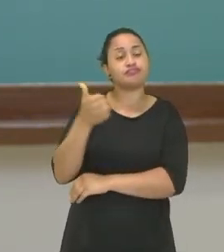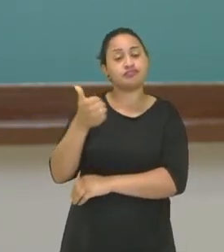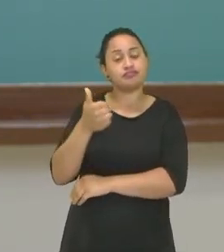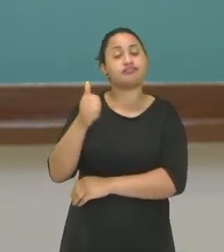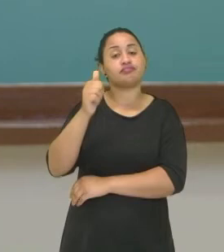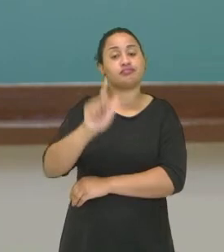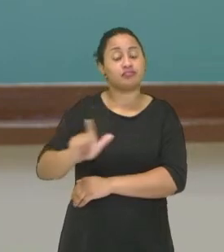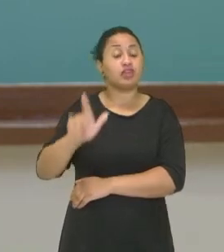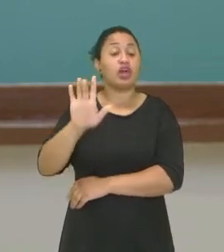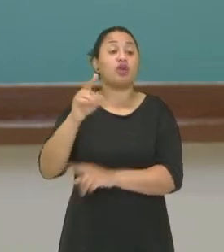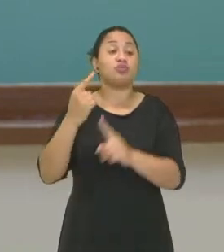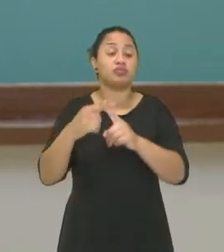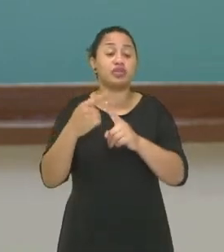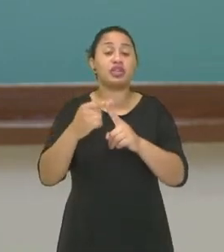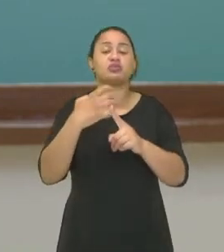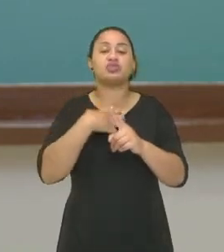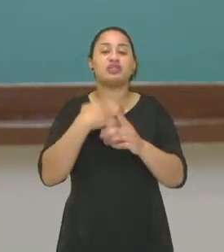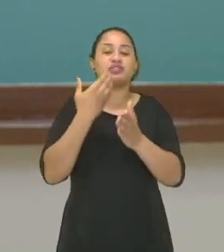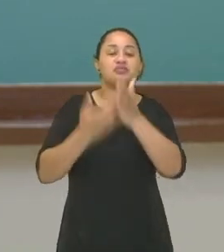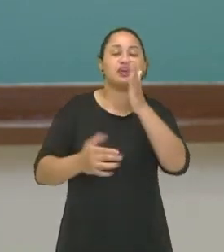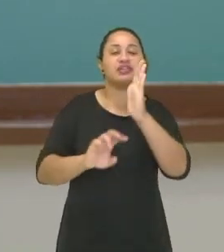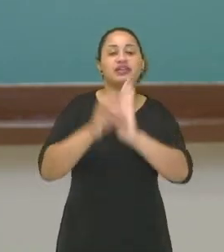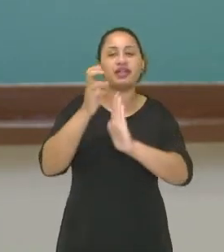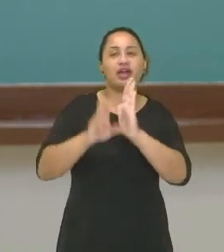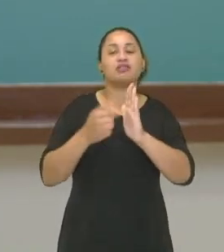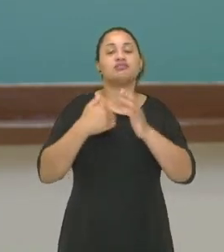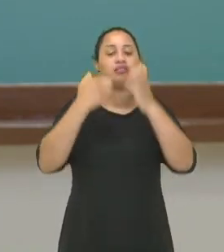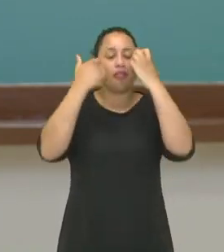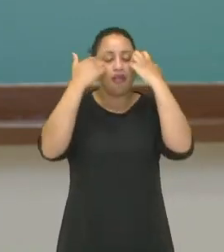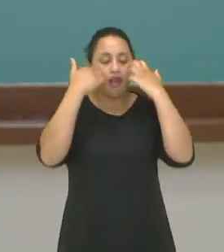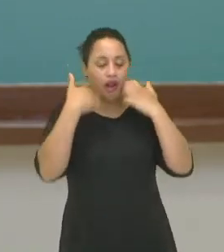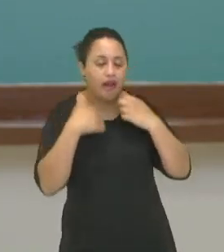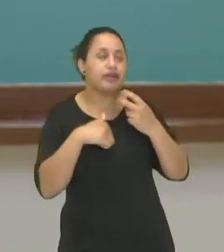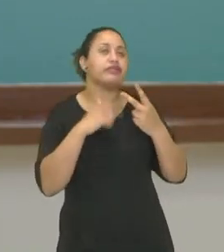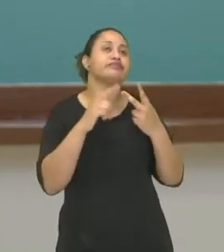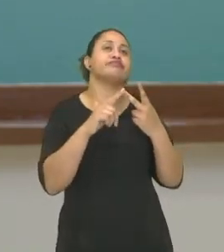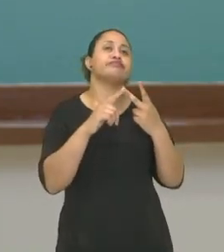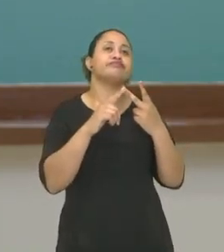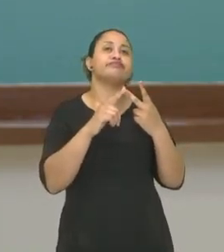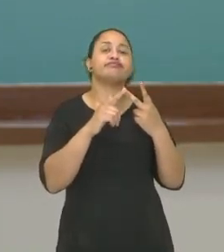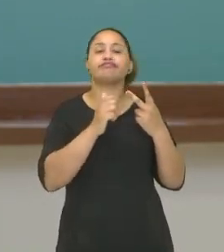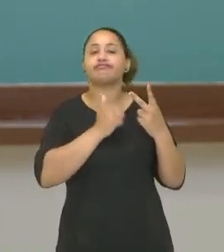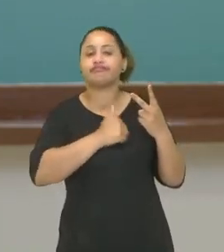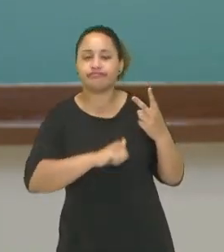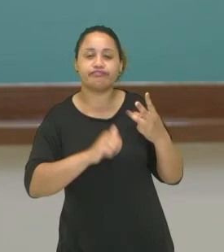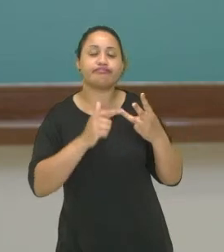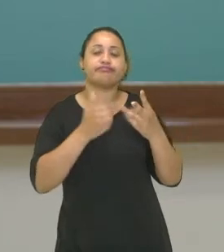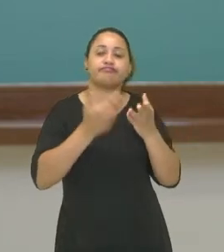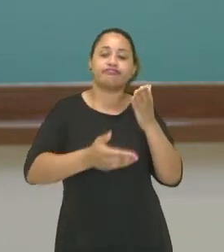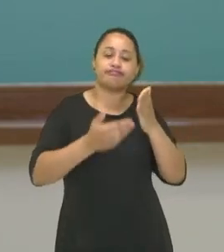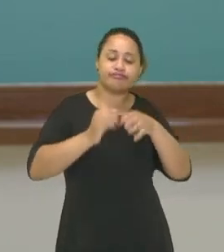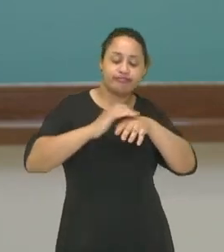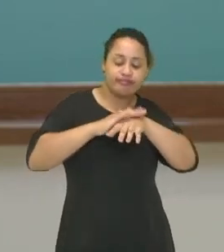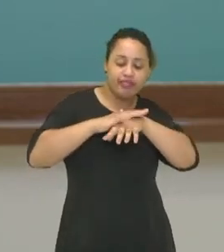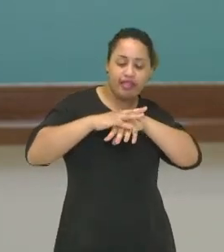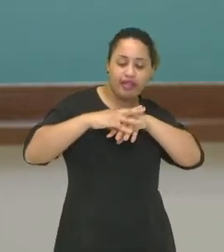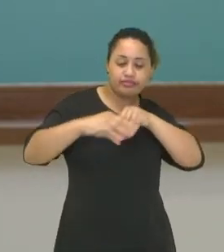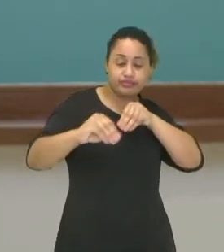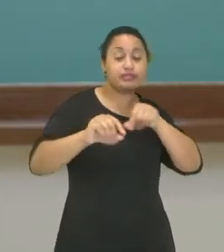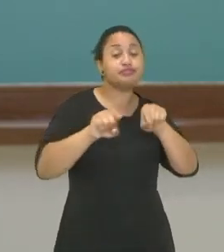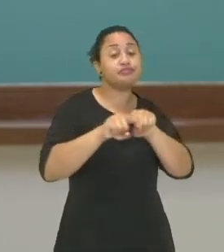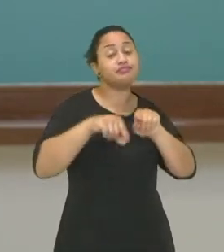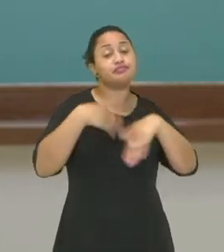para outro é através da transpiração, através de excretas, né? E dentro dos próprios